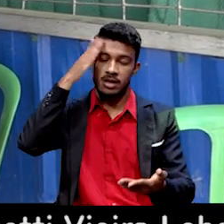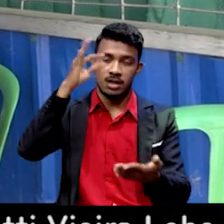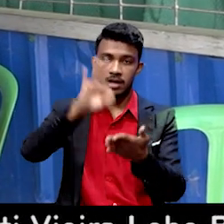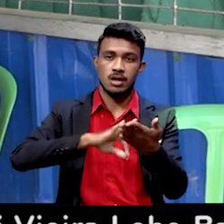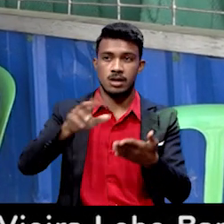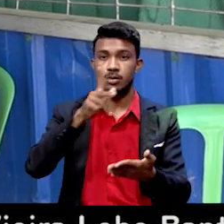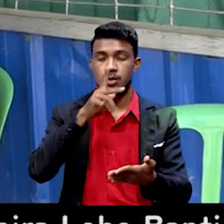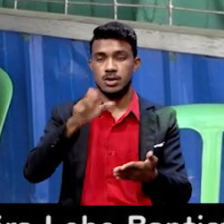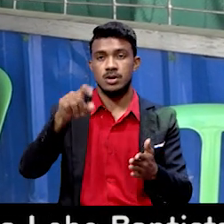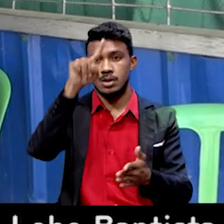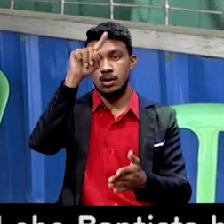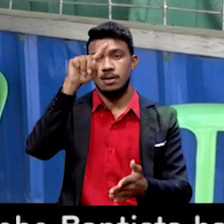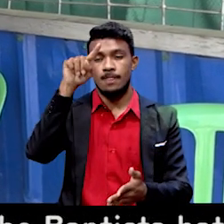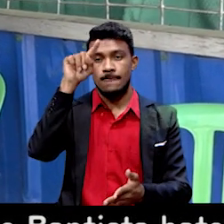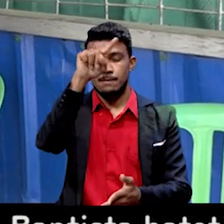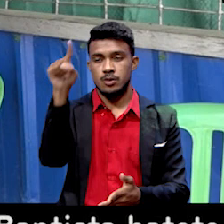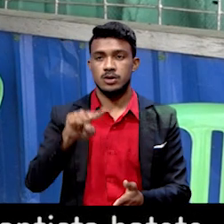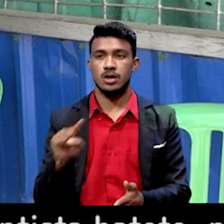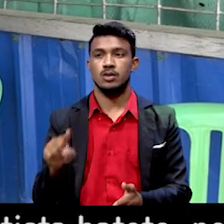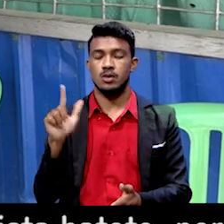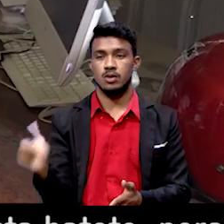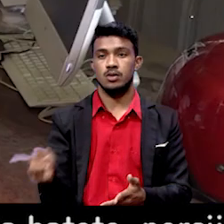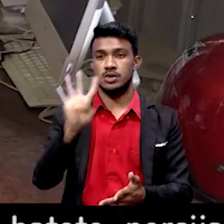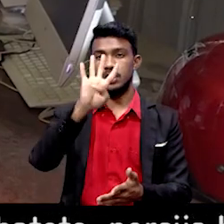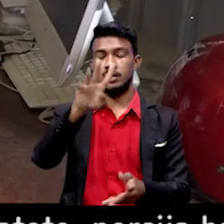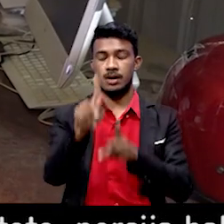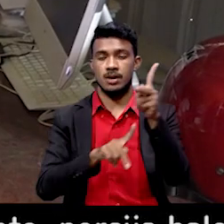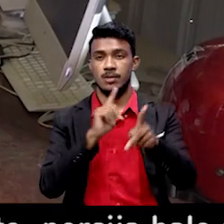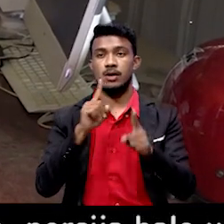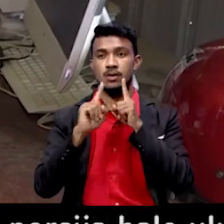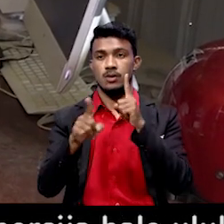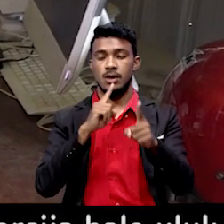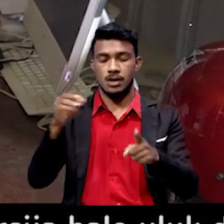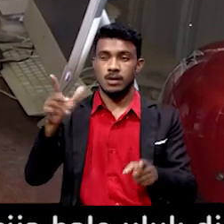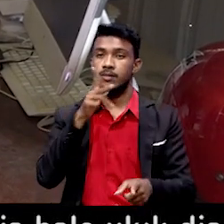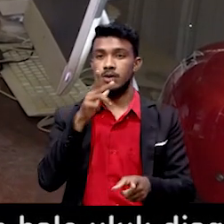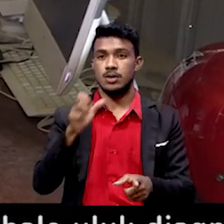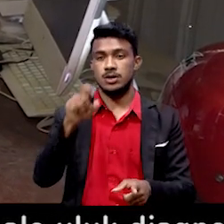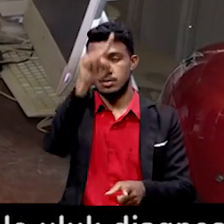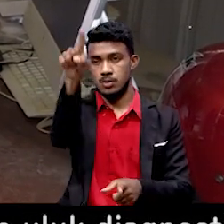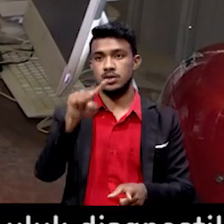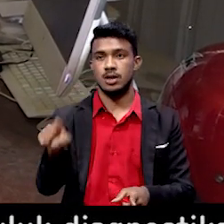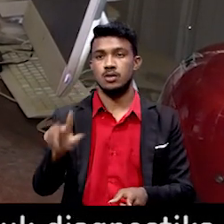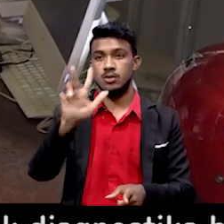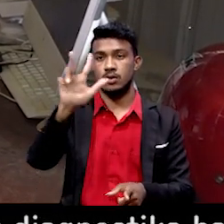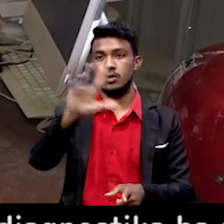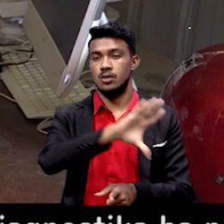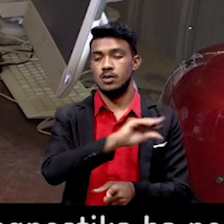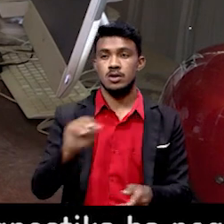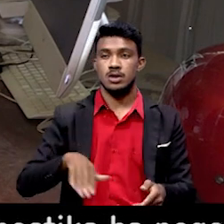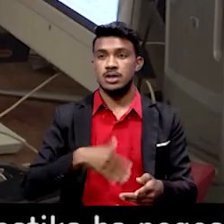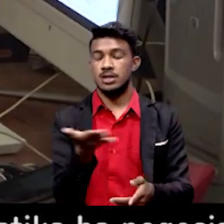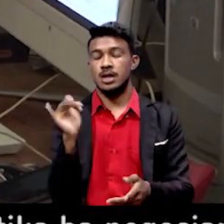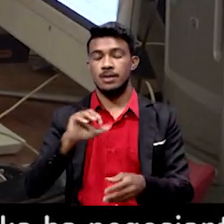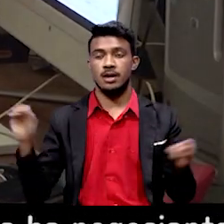português, porcento rua nulo resim hat. Ema nebe hatene qualia liam português, porcento tolo, no sira nebe la hatene